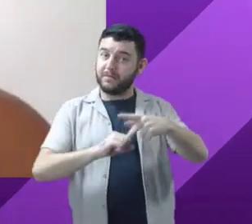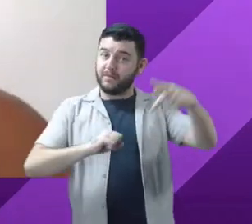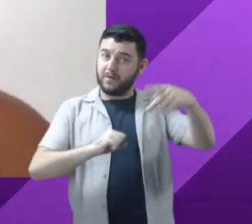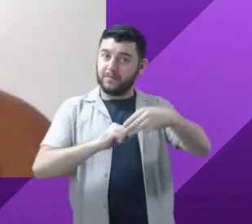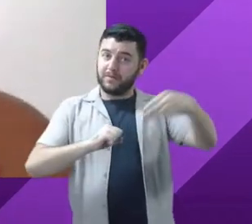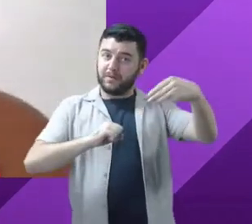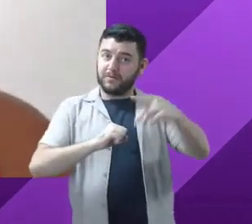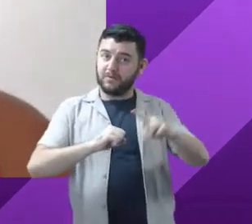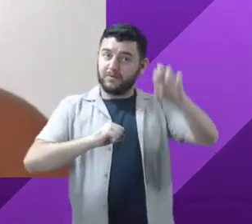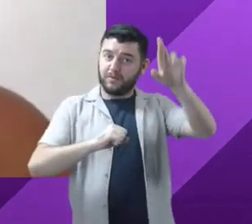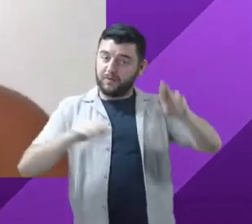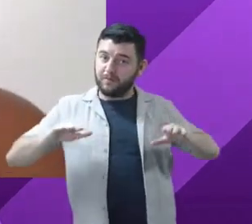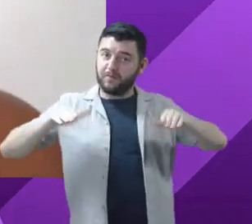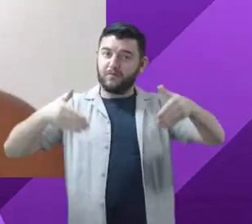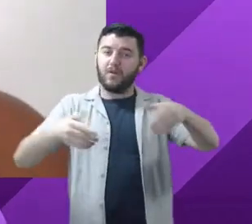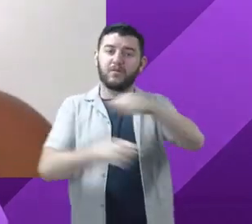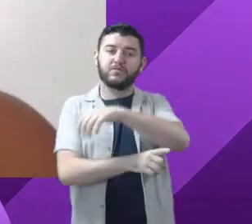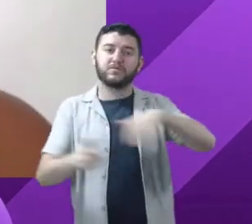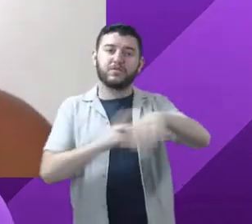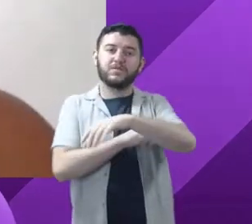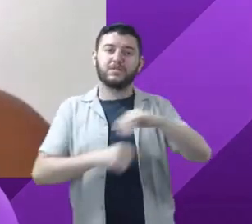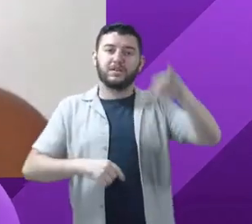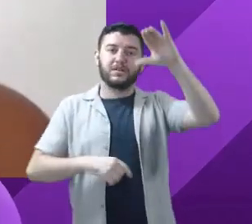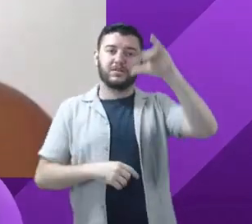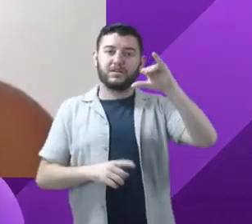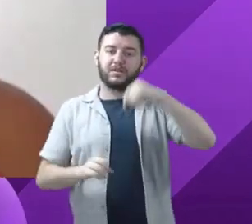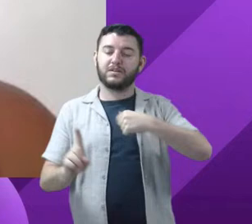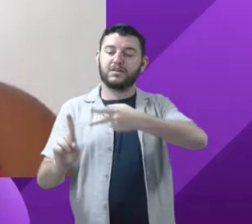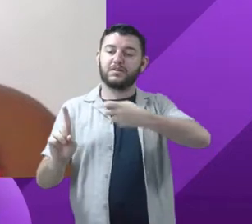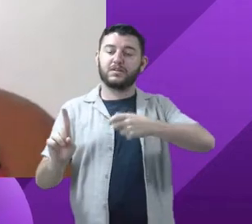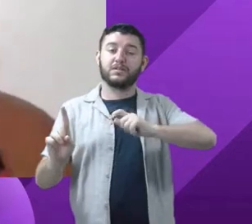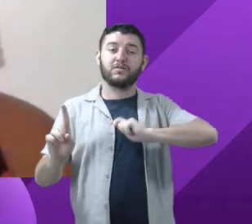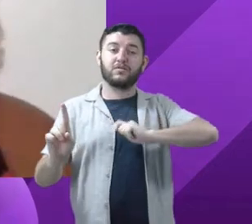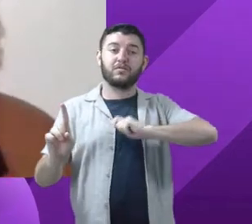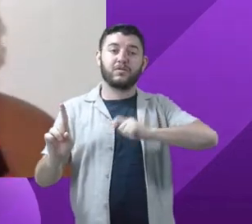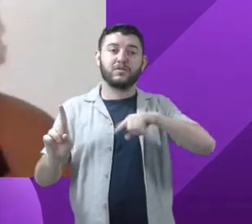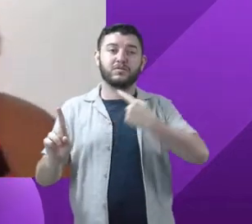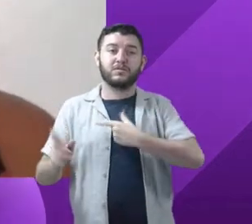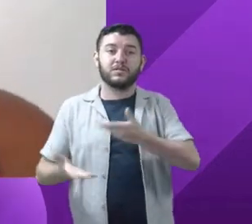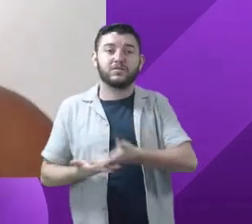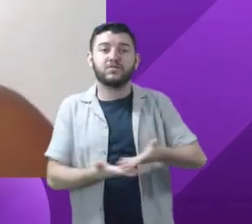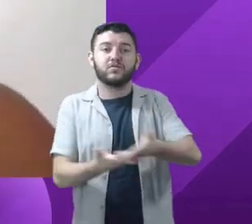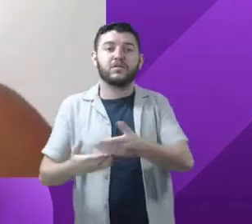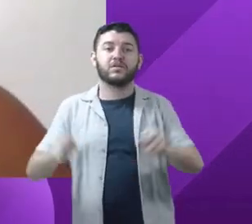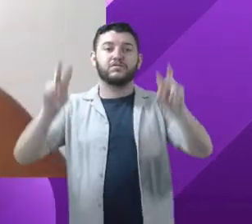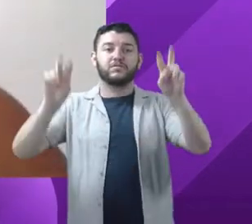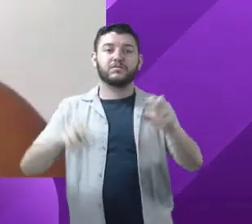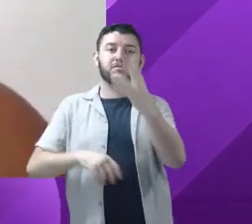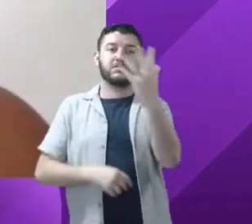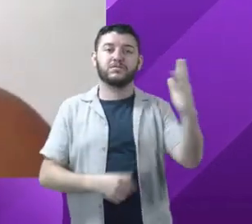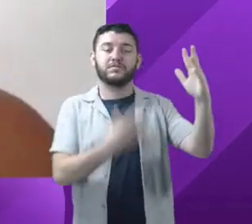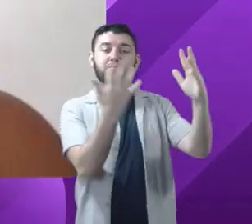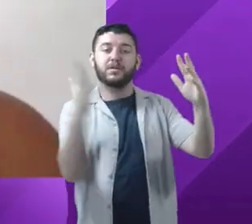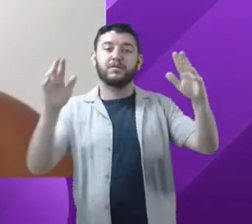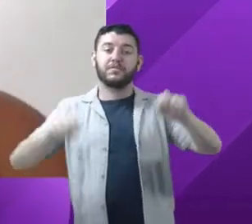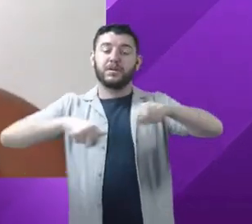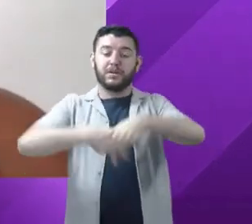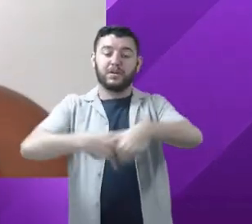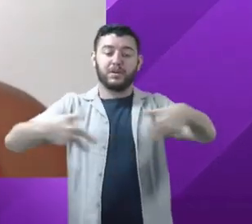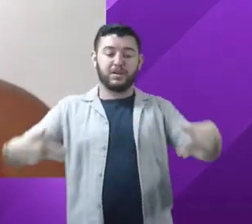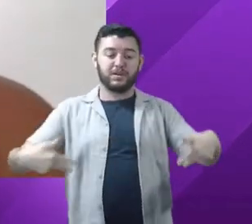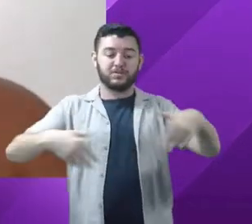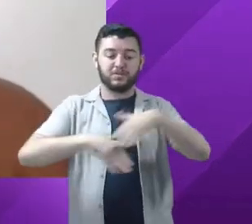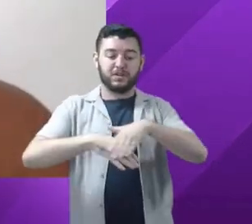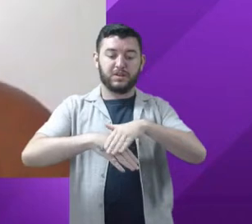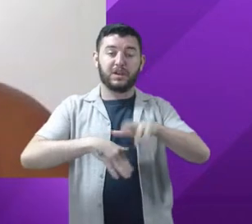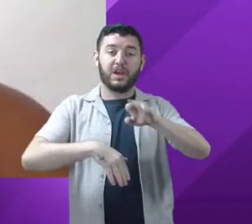as ciências sociais, né? Com foco na antropologia, estudando o meio ambiente e questões étnicas e raciais,